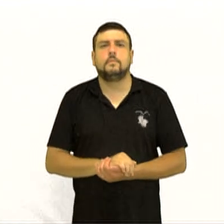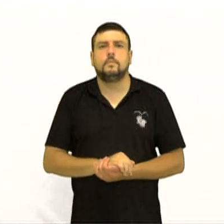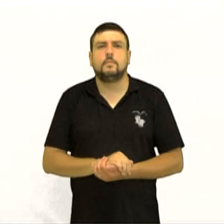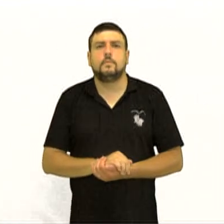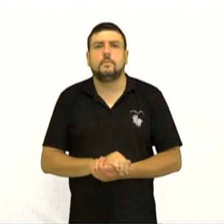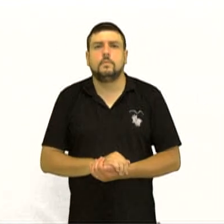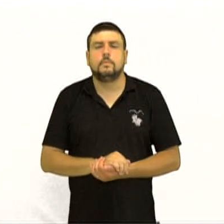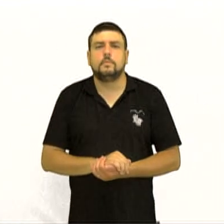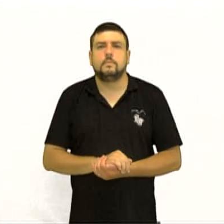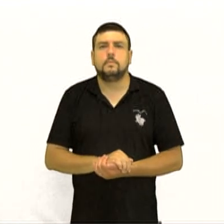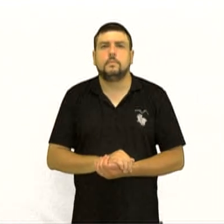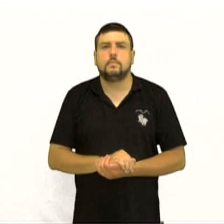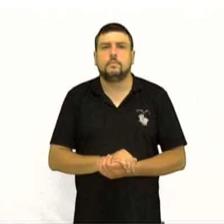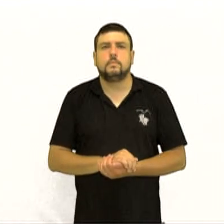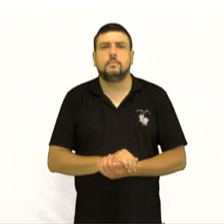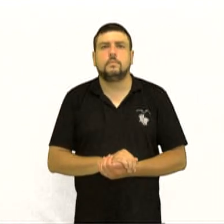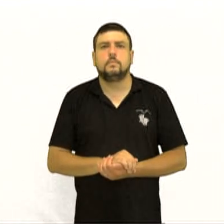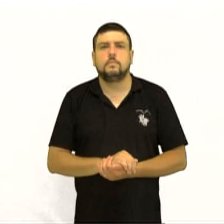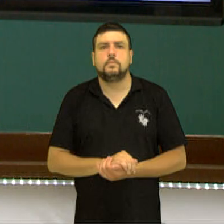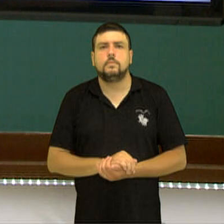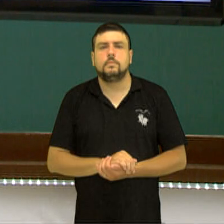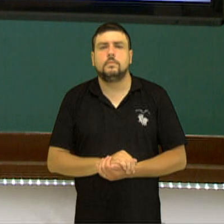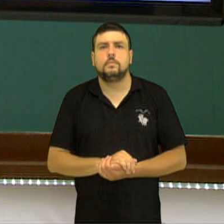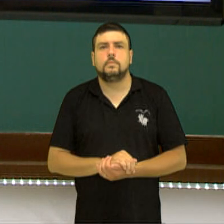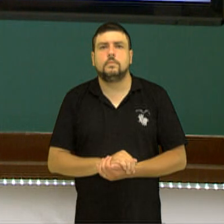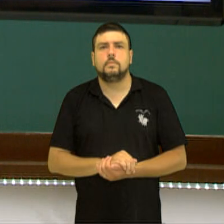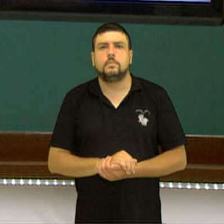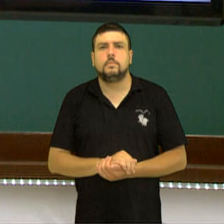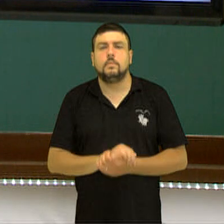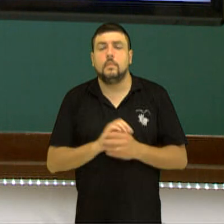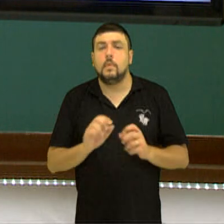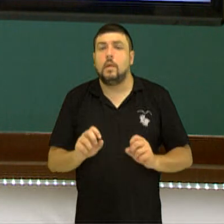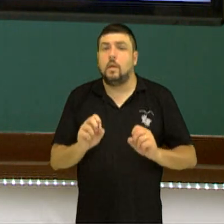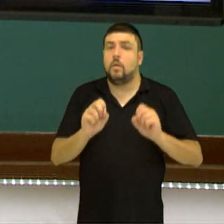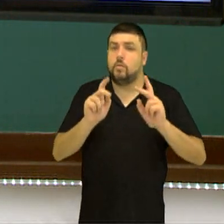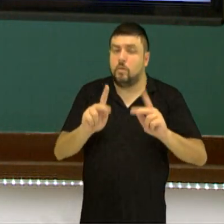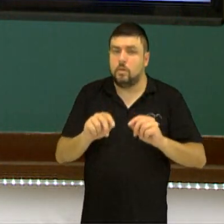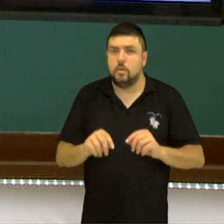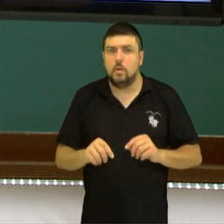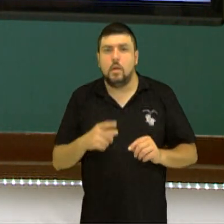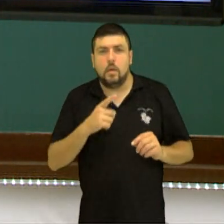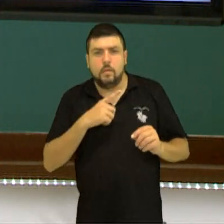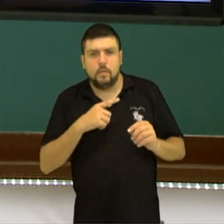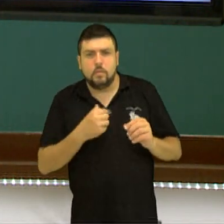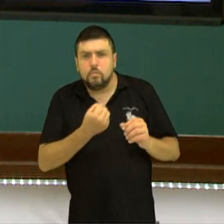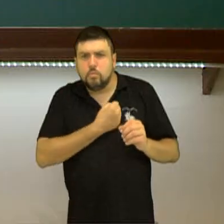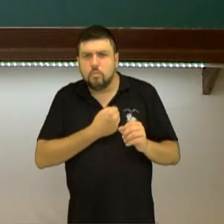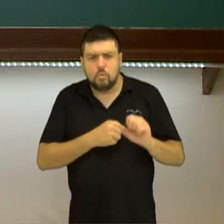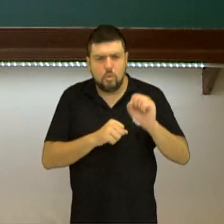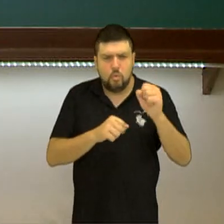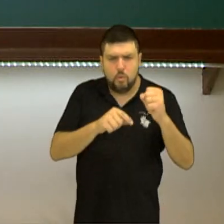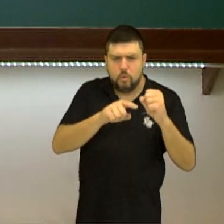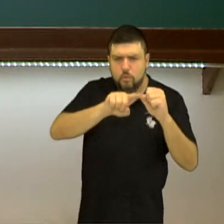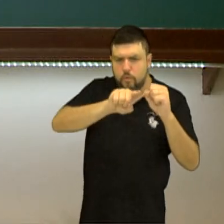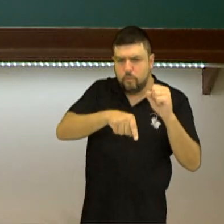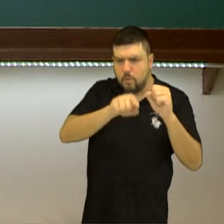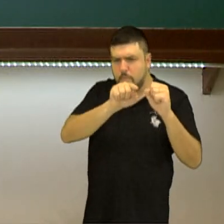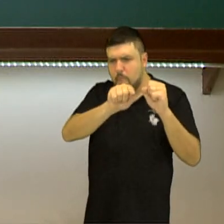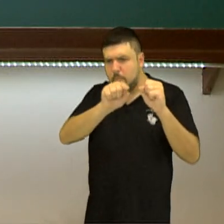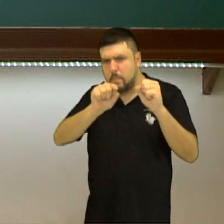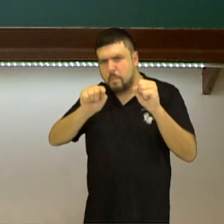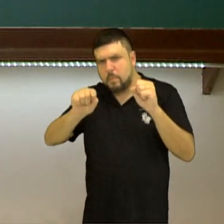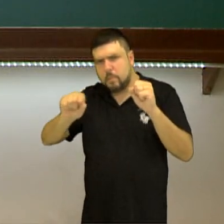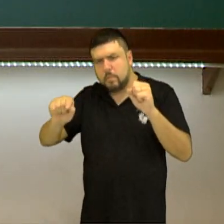de precisão. Quanto mais classes de precisão, mais preciso é o número, ok? Então, quando você vai